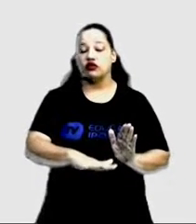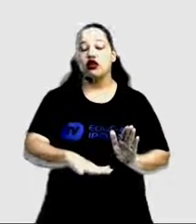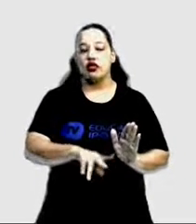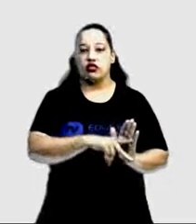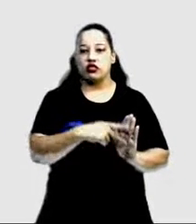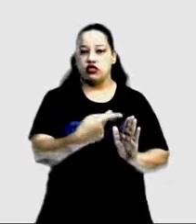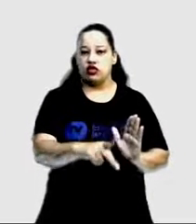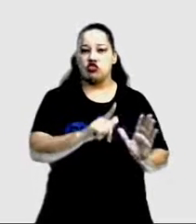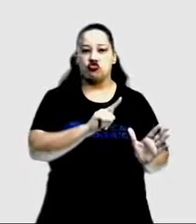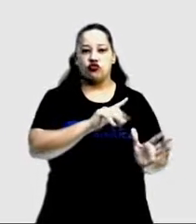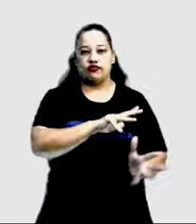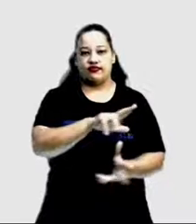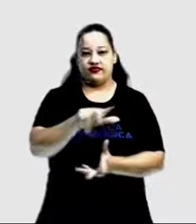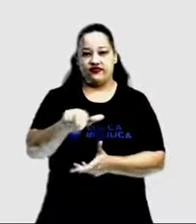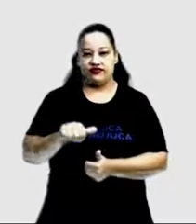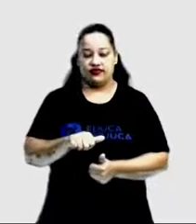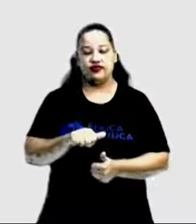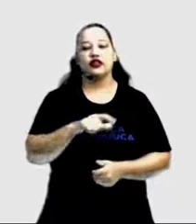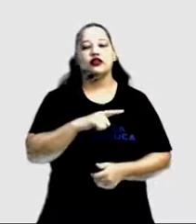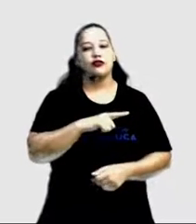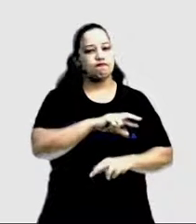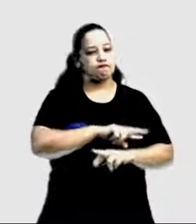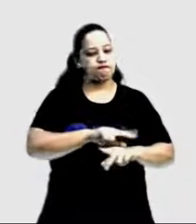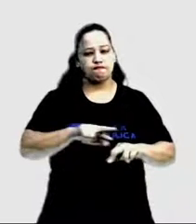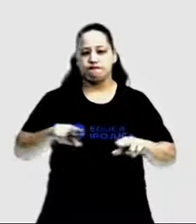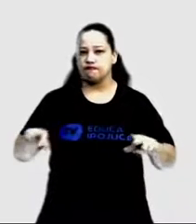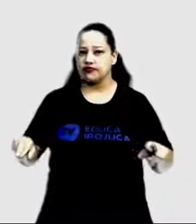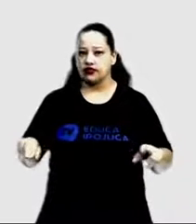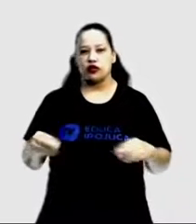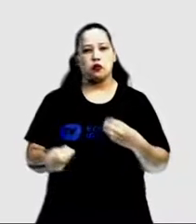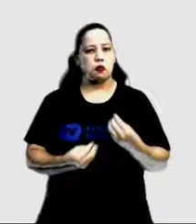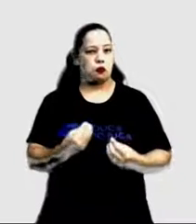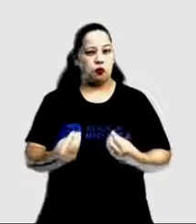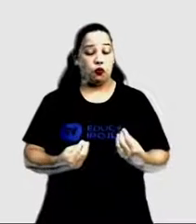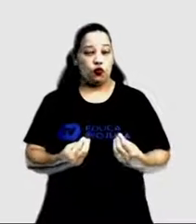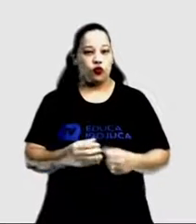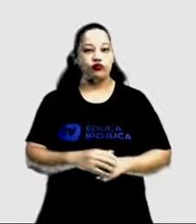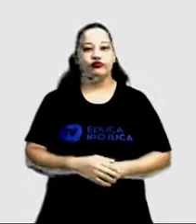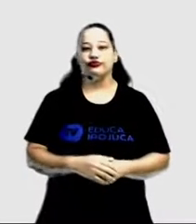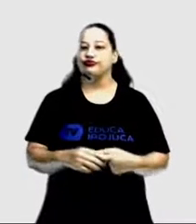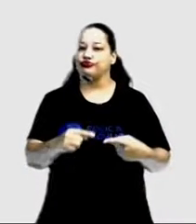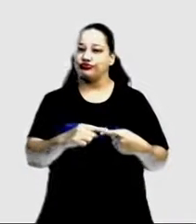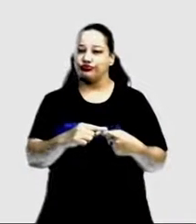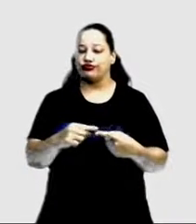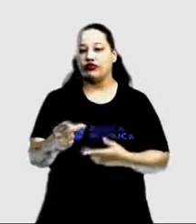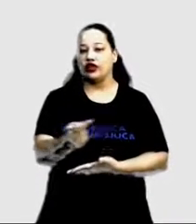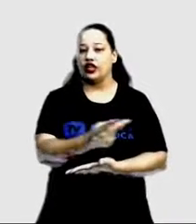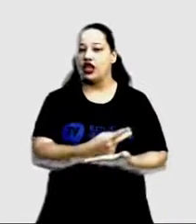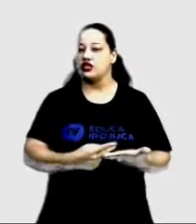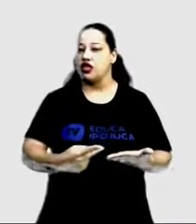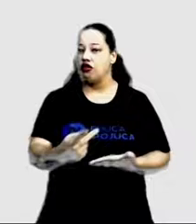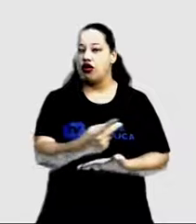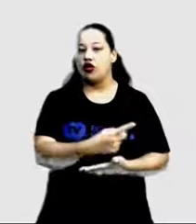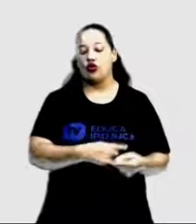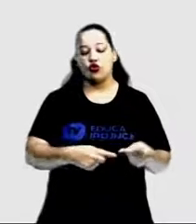seja, muitas maneiras por meio de desenho,